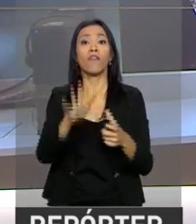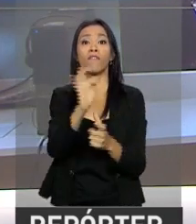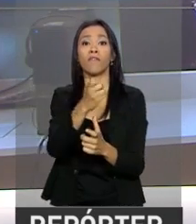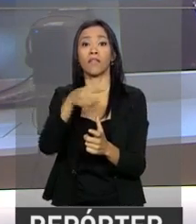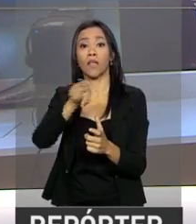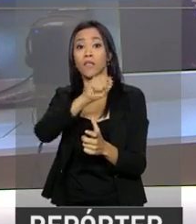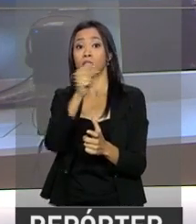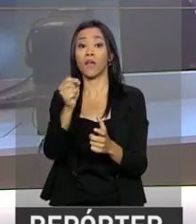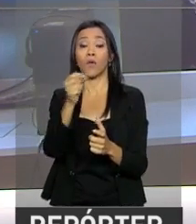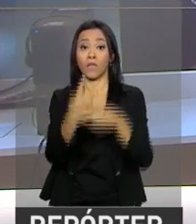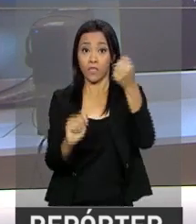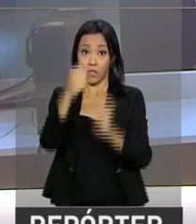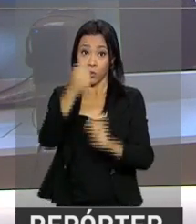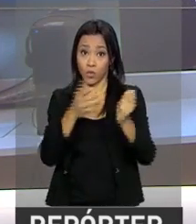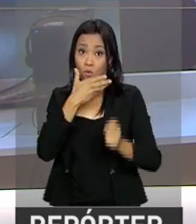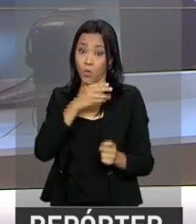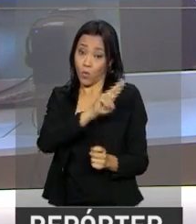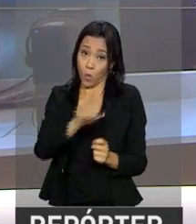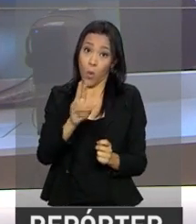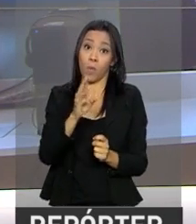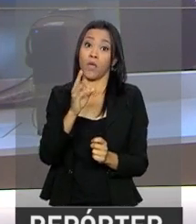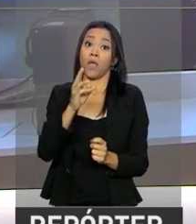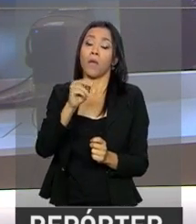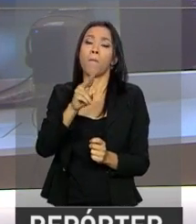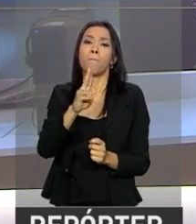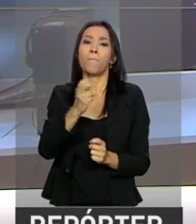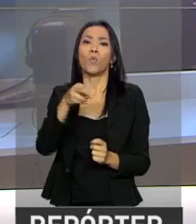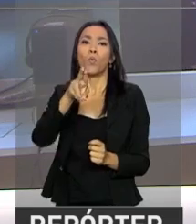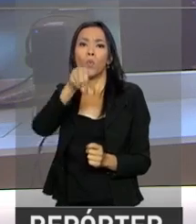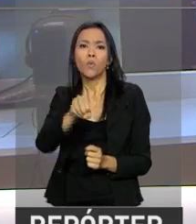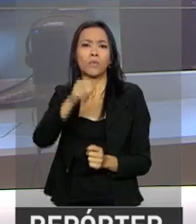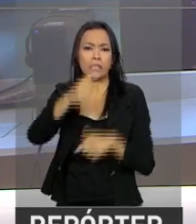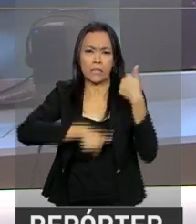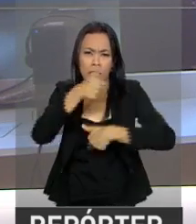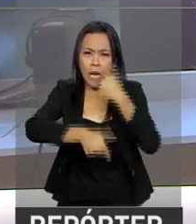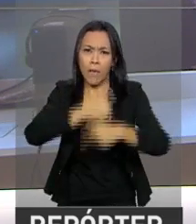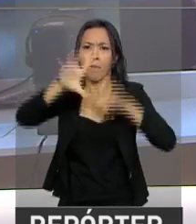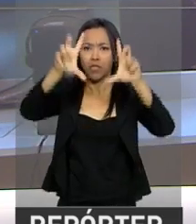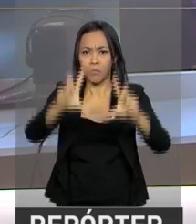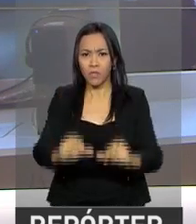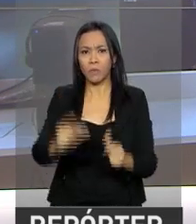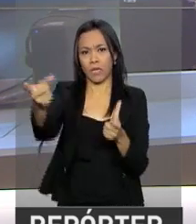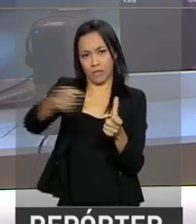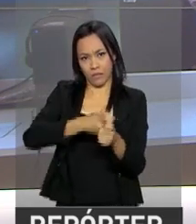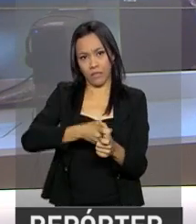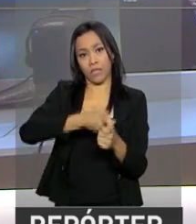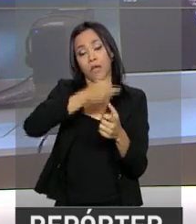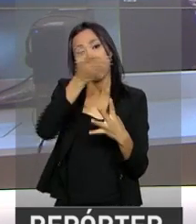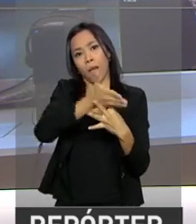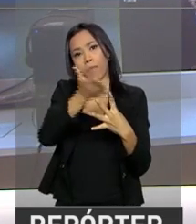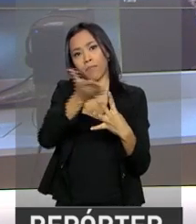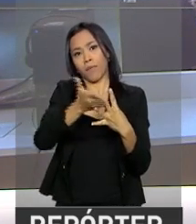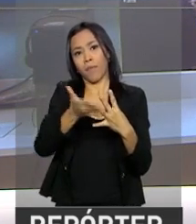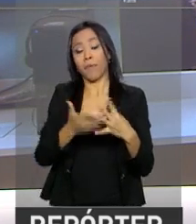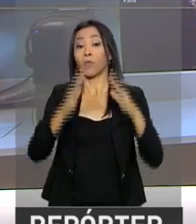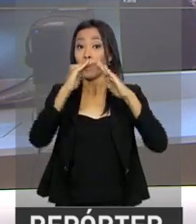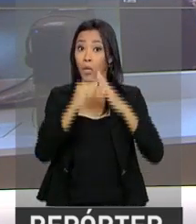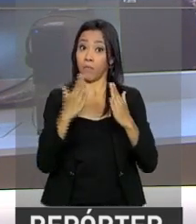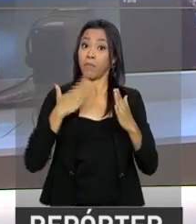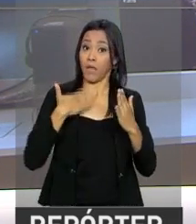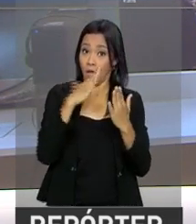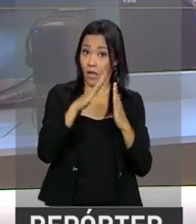de são paulo bruno araújo destacou que o governo trabalha para diminuir o déficit no pagamento as parcelas do programa minha casa minha